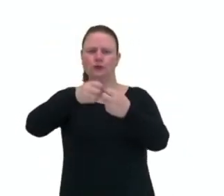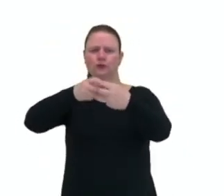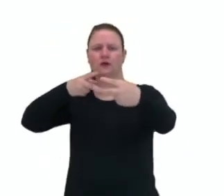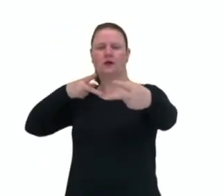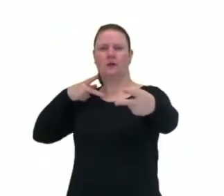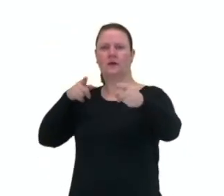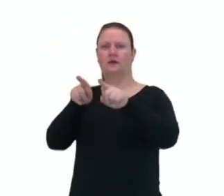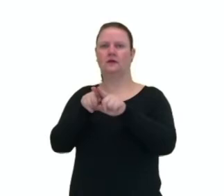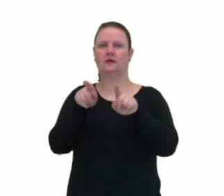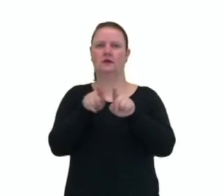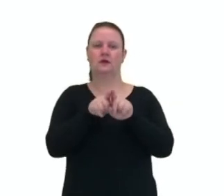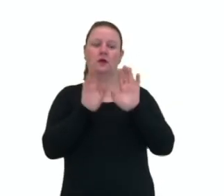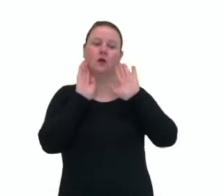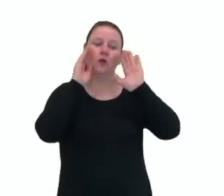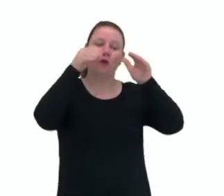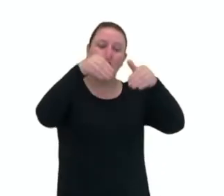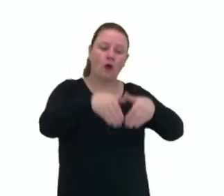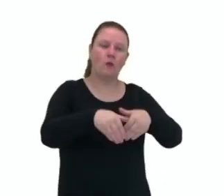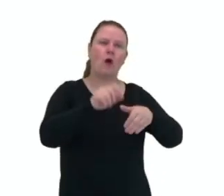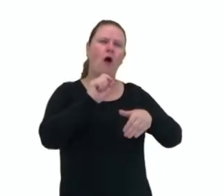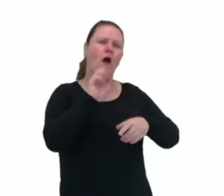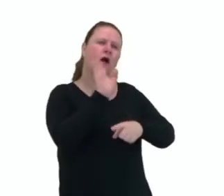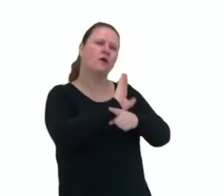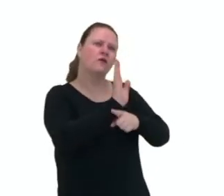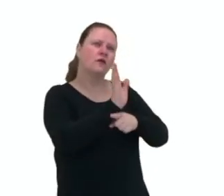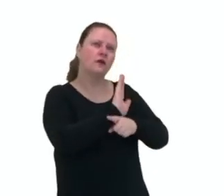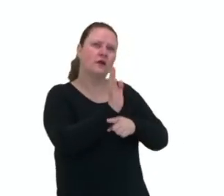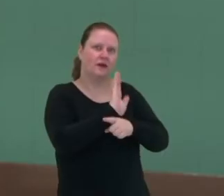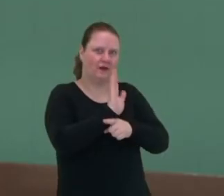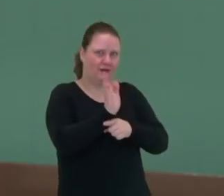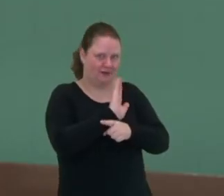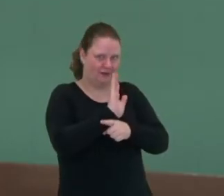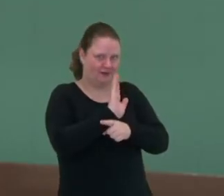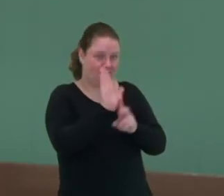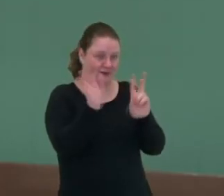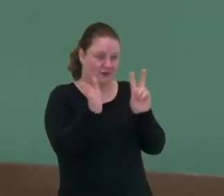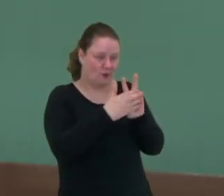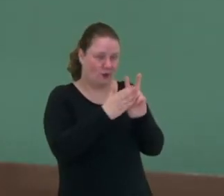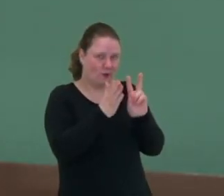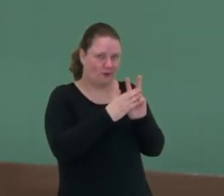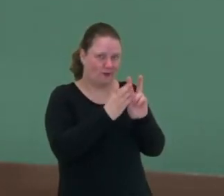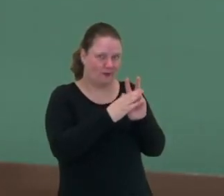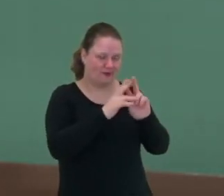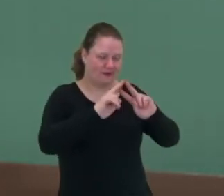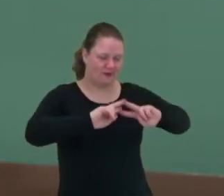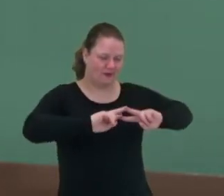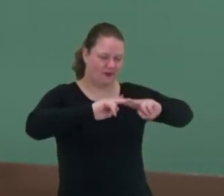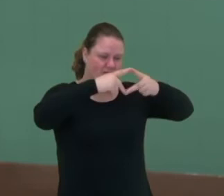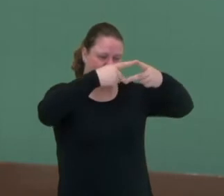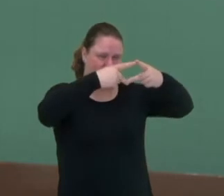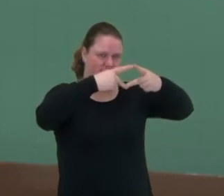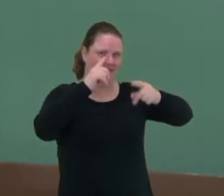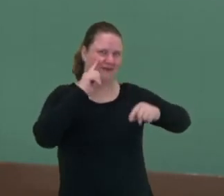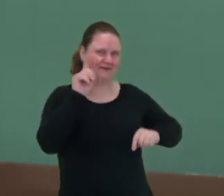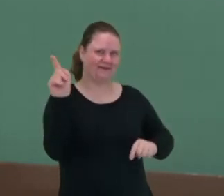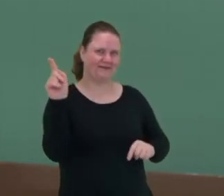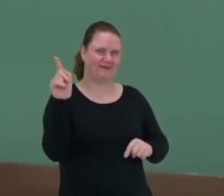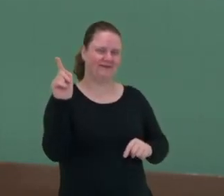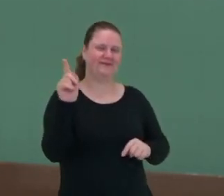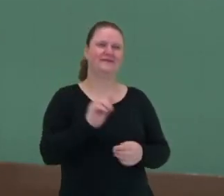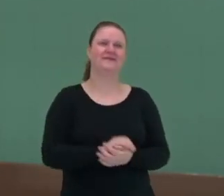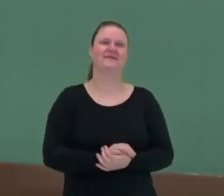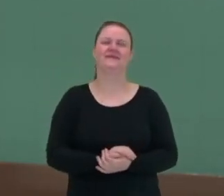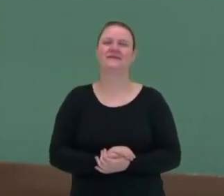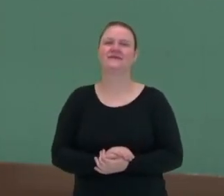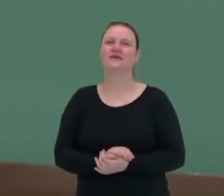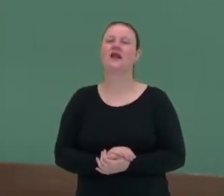e flecha por meio de vídeo? Agora esse vídeo vai trazer um pouquinho do conhecimento sobre o tiro com arco